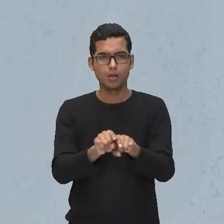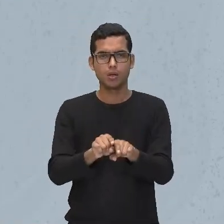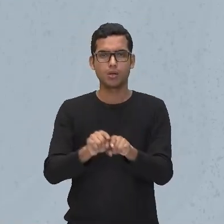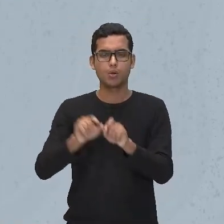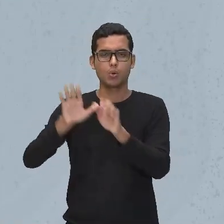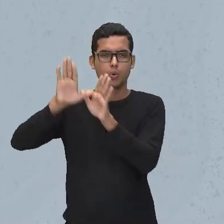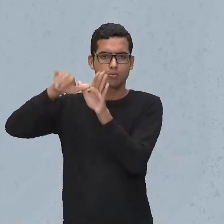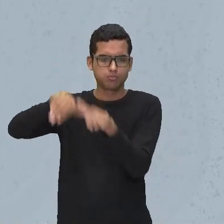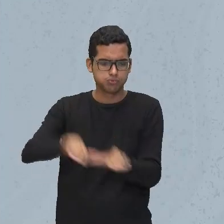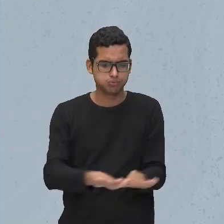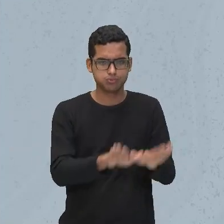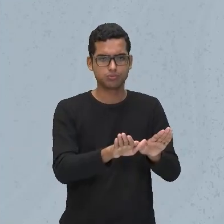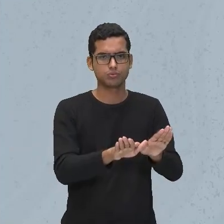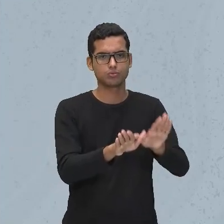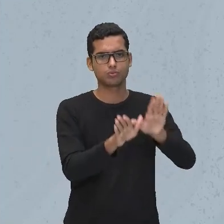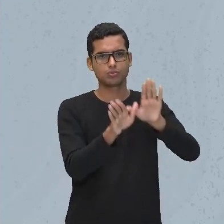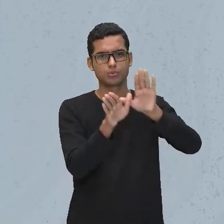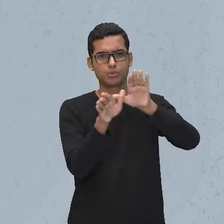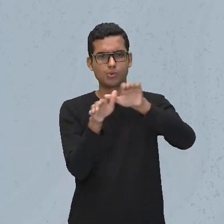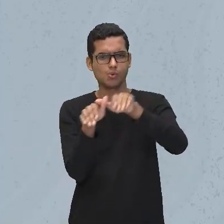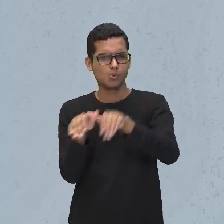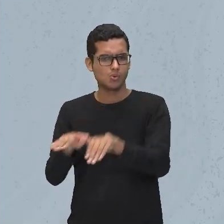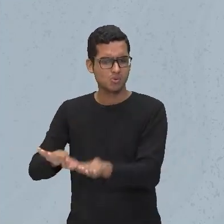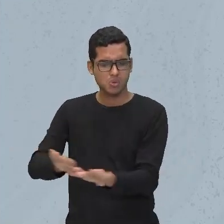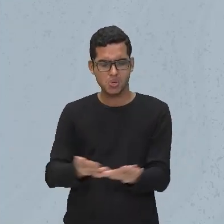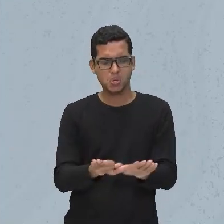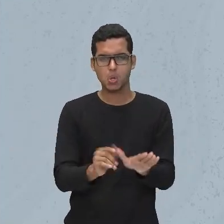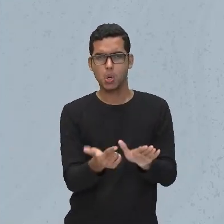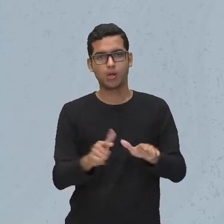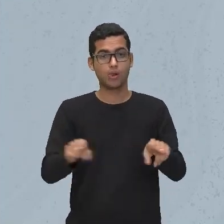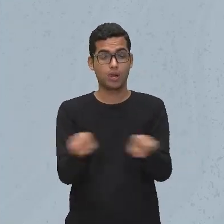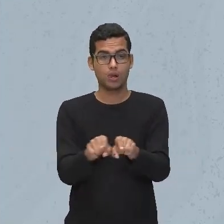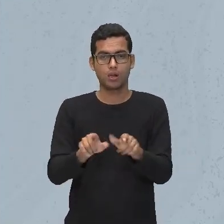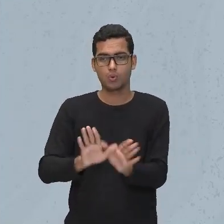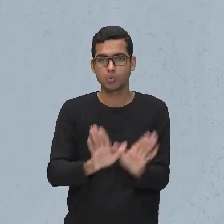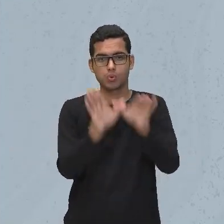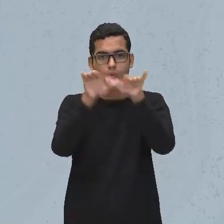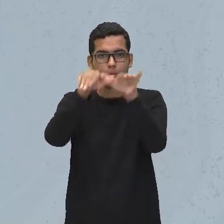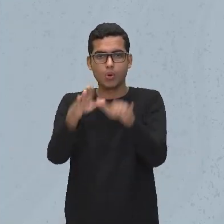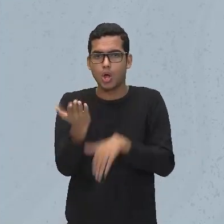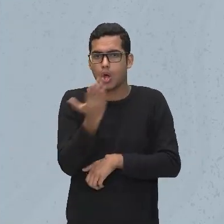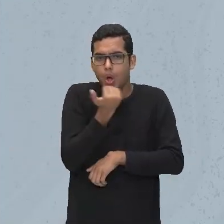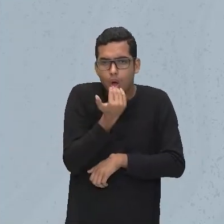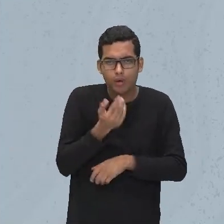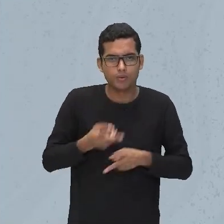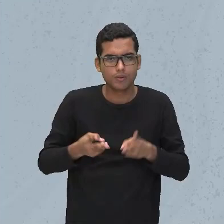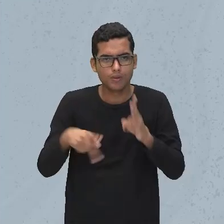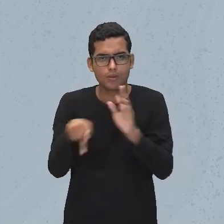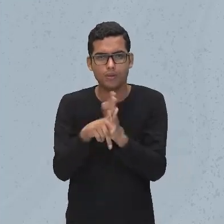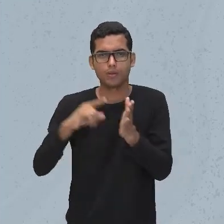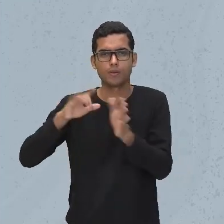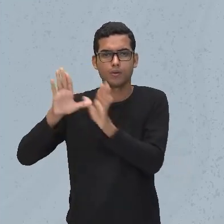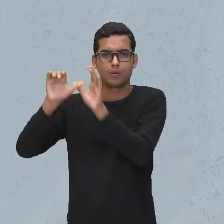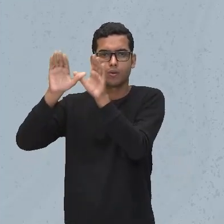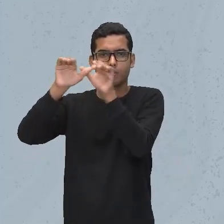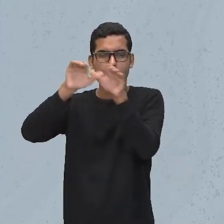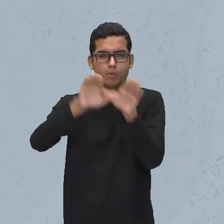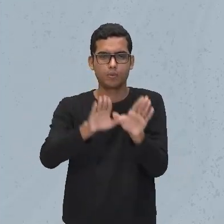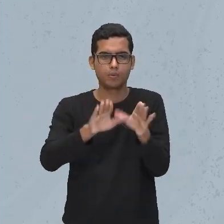pouso nem porto. Alimentam-se um instante em cada par de mãos e